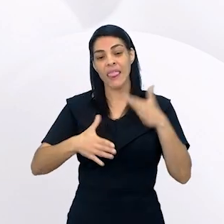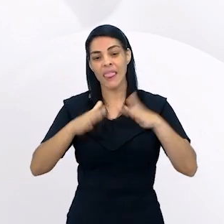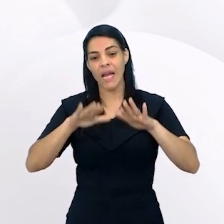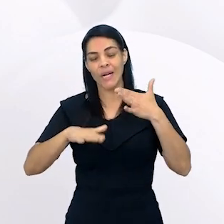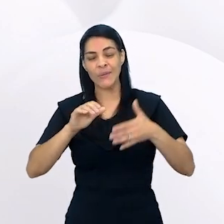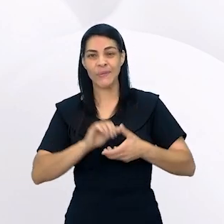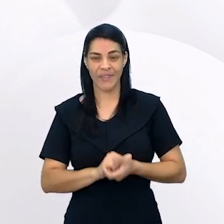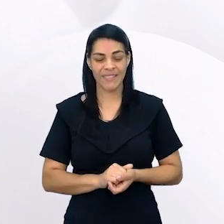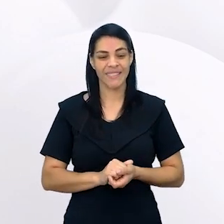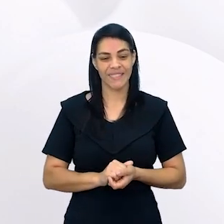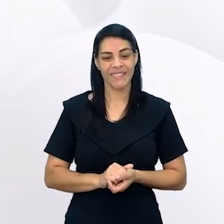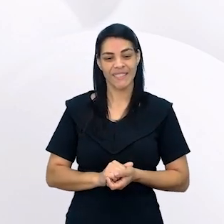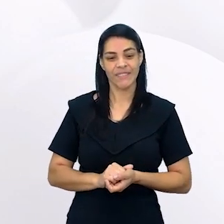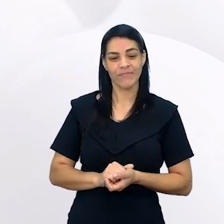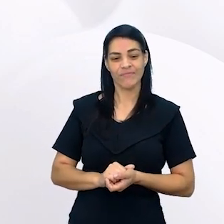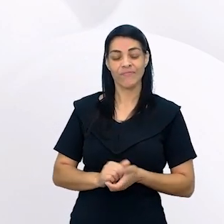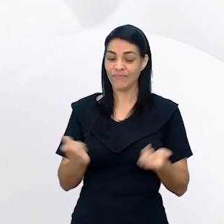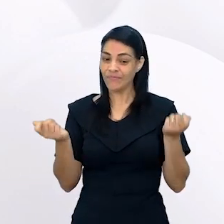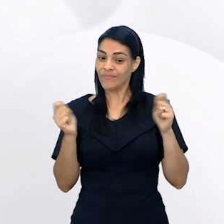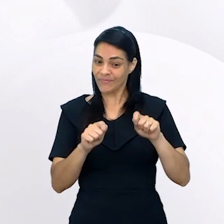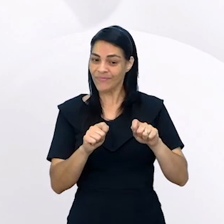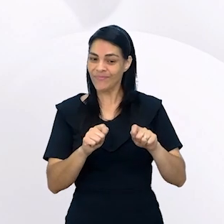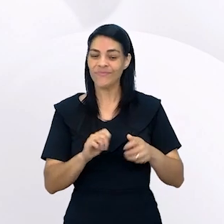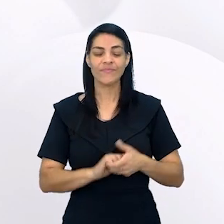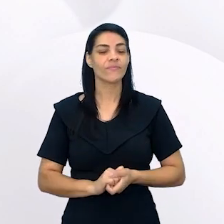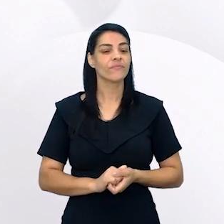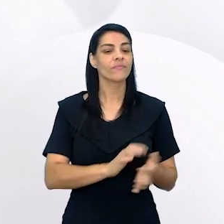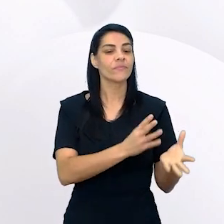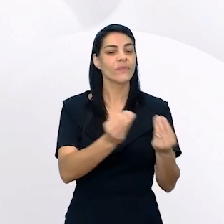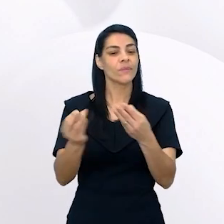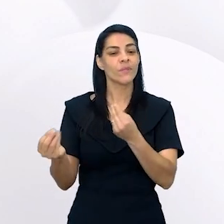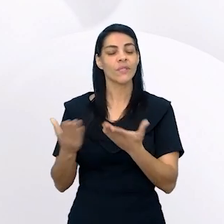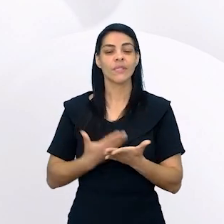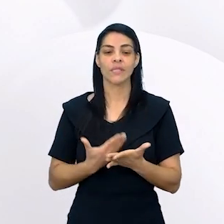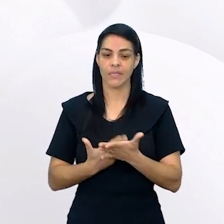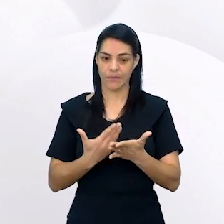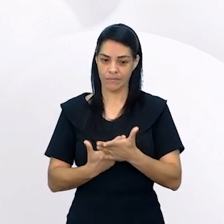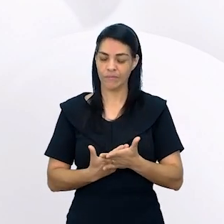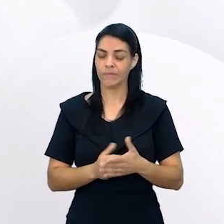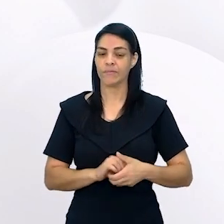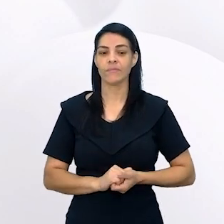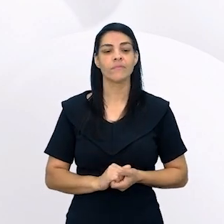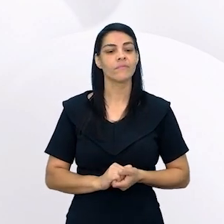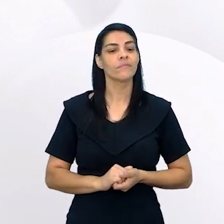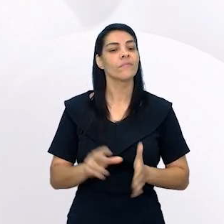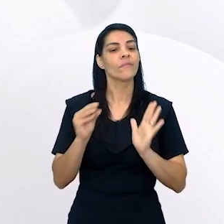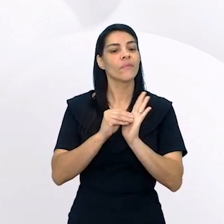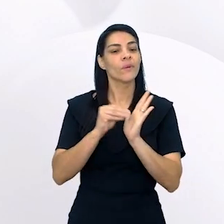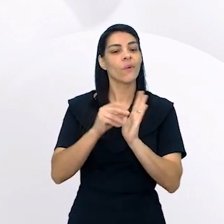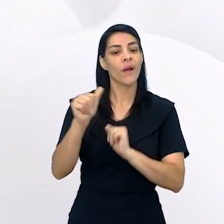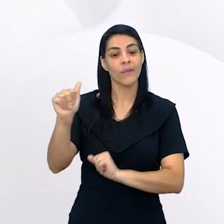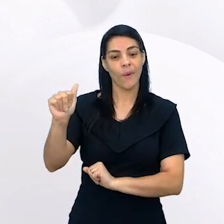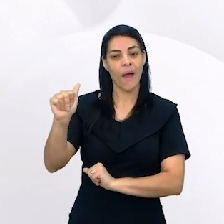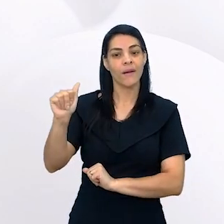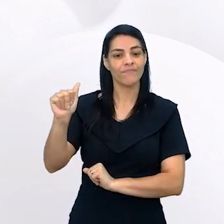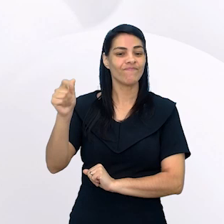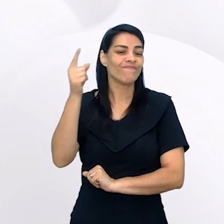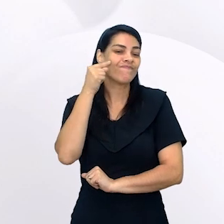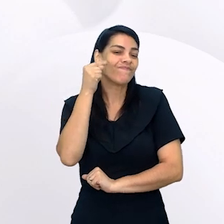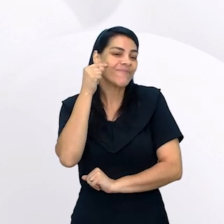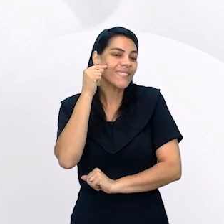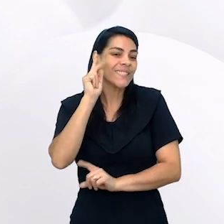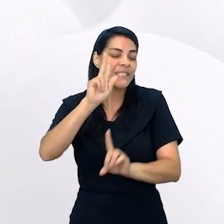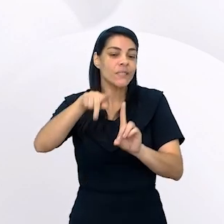hipoteticamente né Possivelmente muitos dos Estudantes devem ter colocado a né pensando